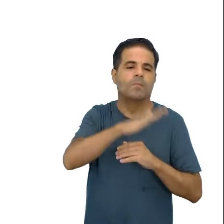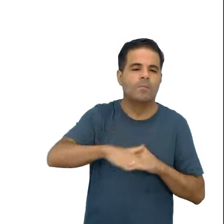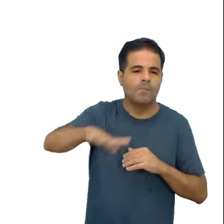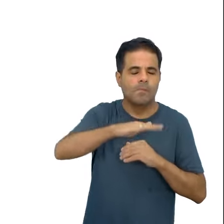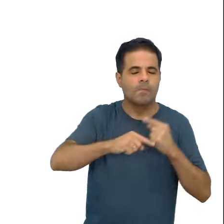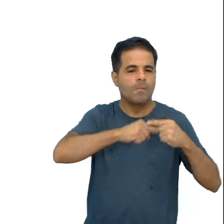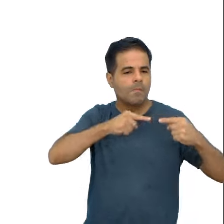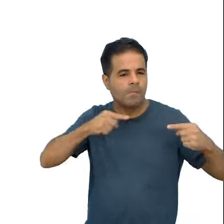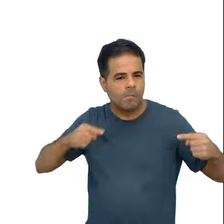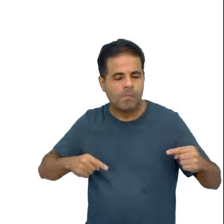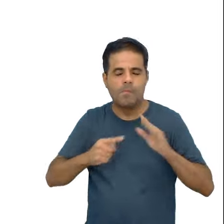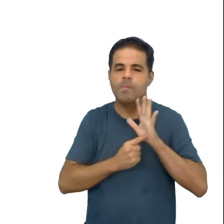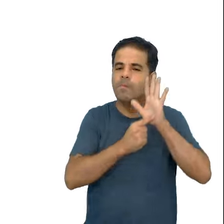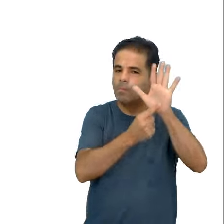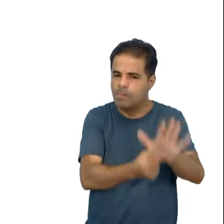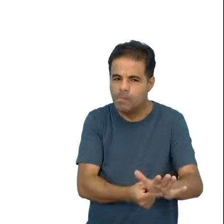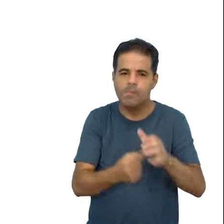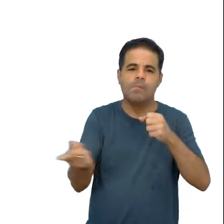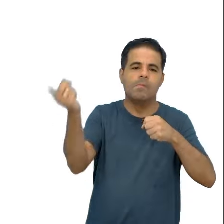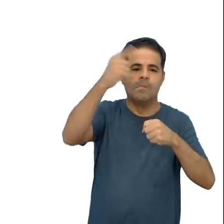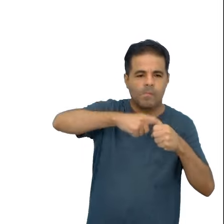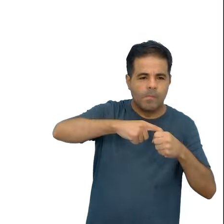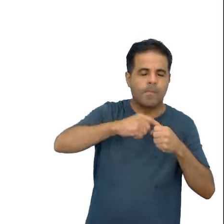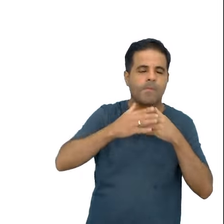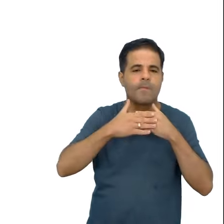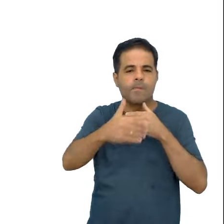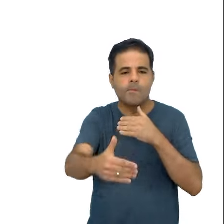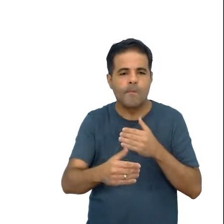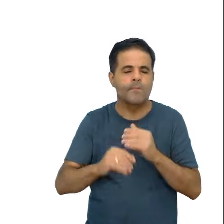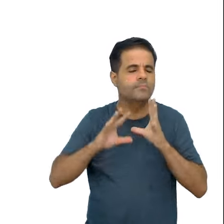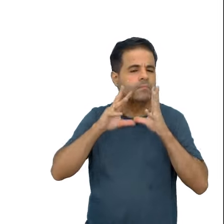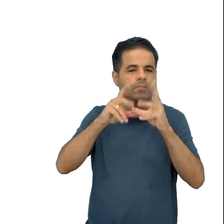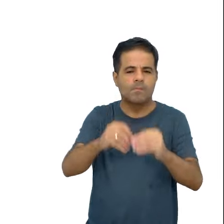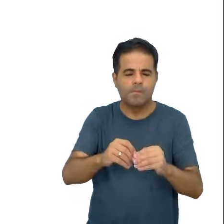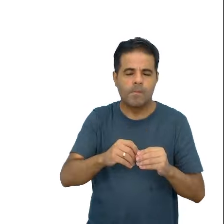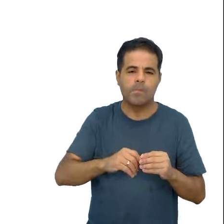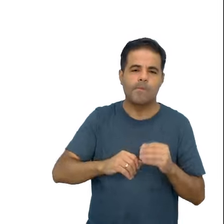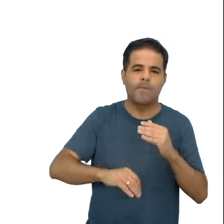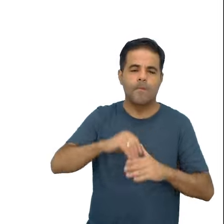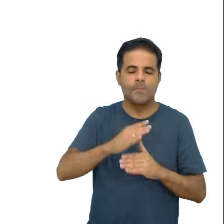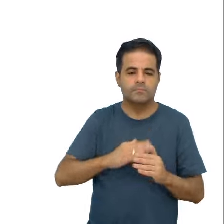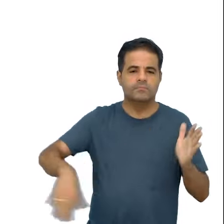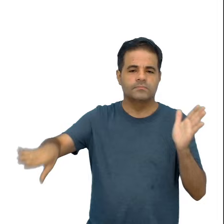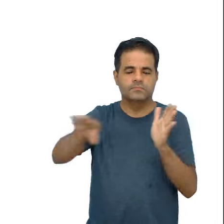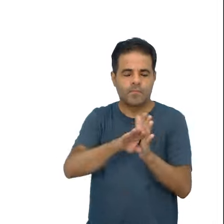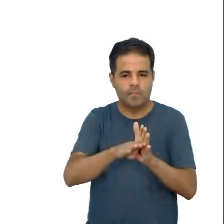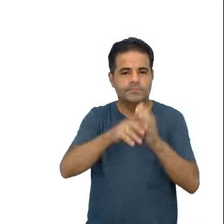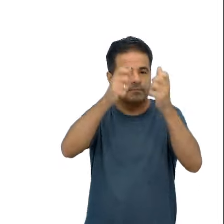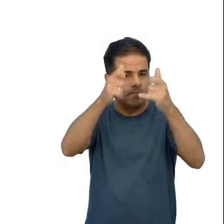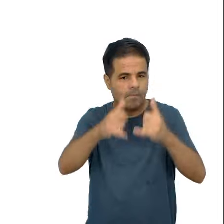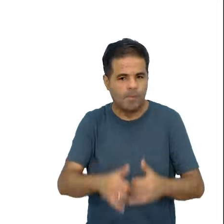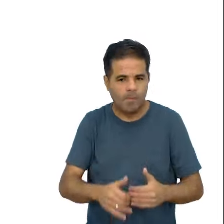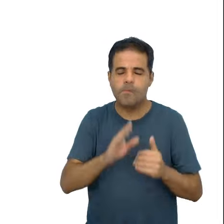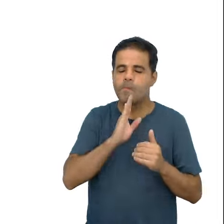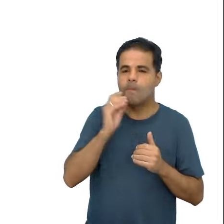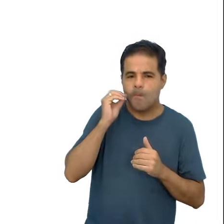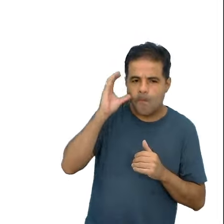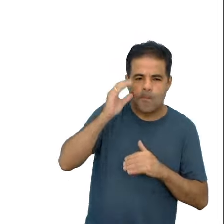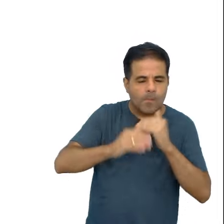trazendo diferentes abordagens, retomando a todo momento para chegar aonde? Para chegar no conhecimento